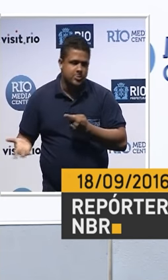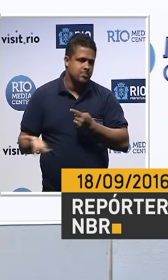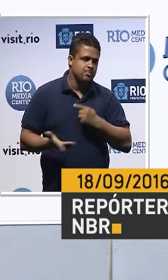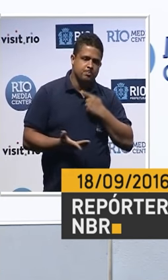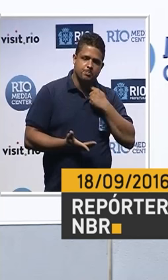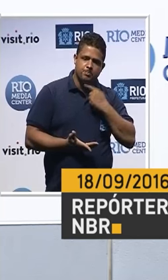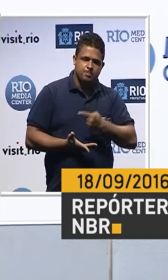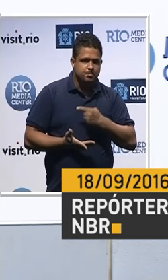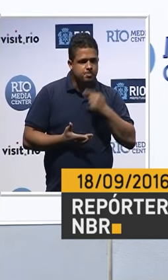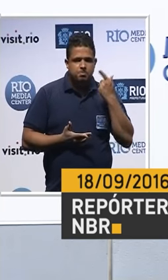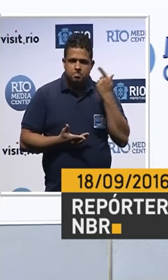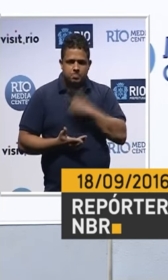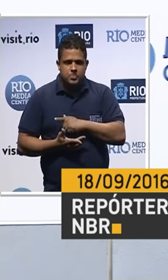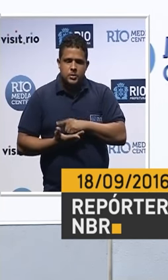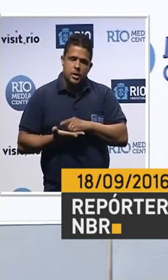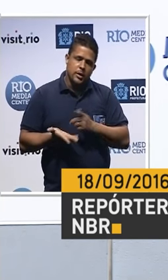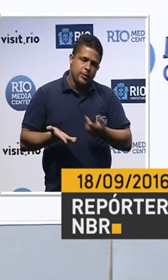sucesso